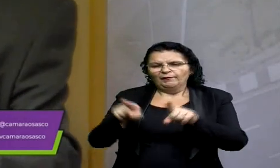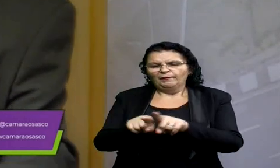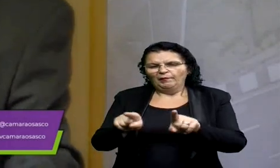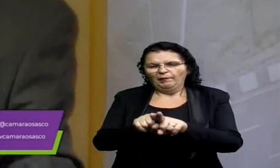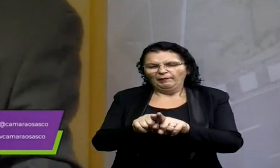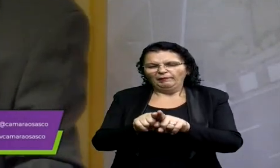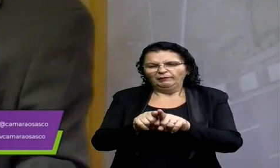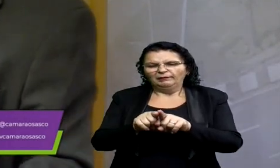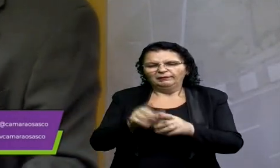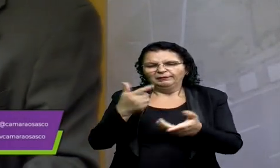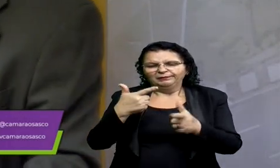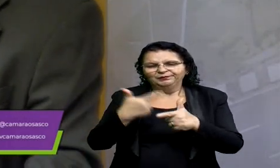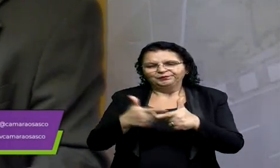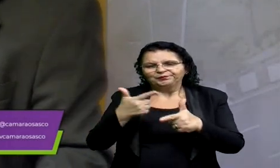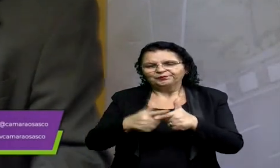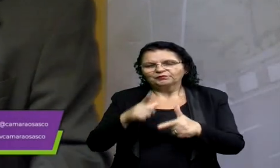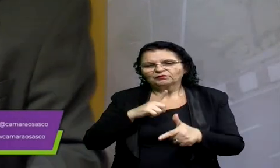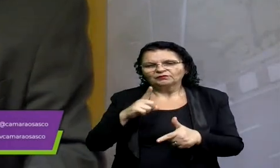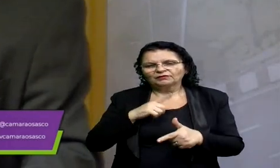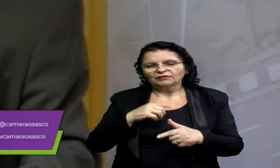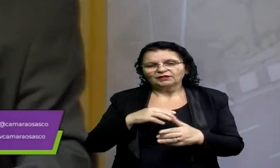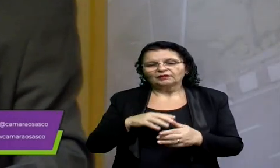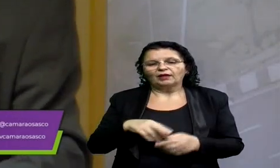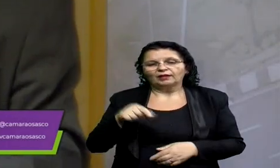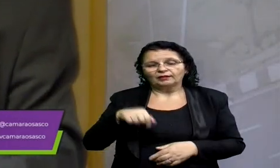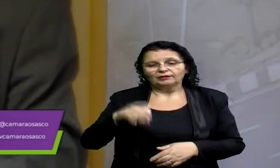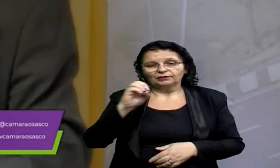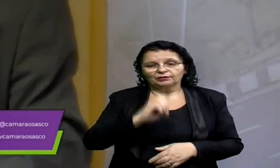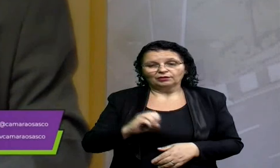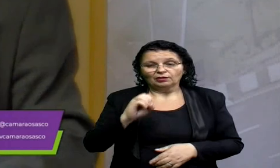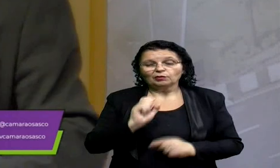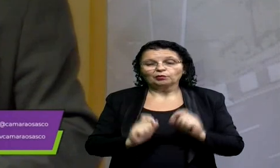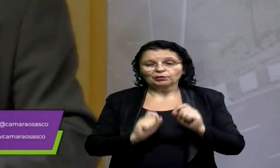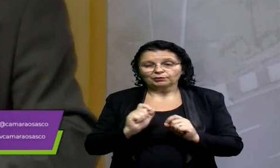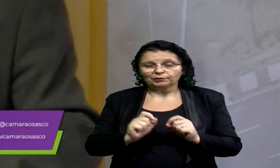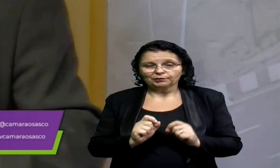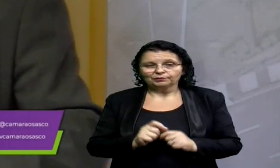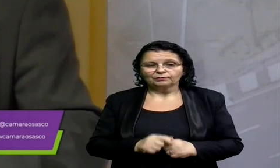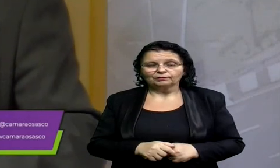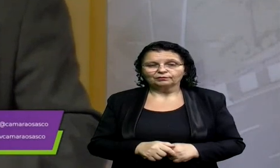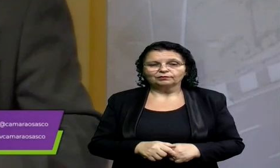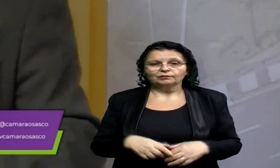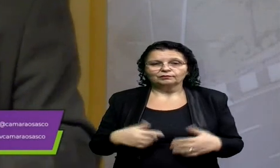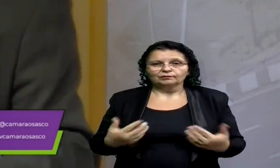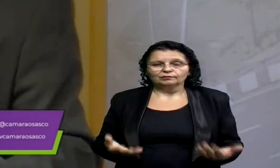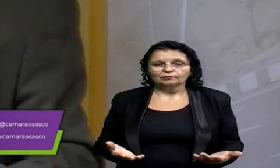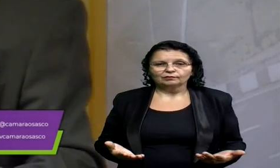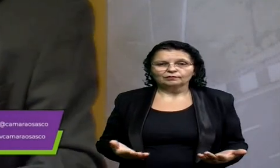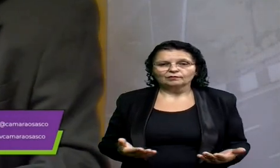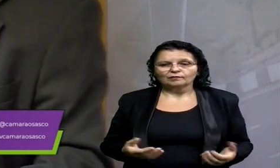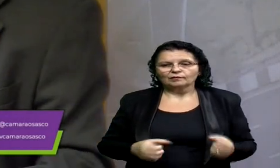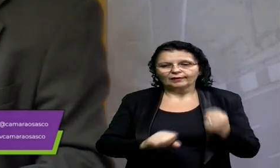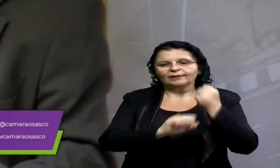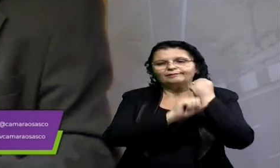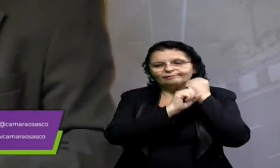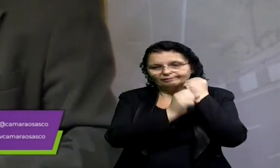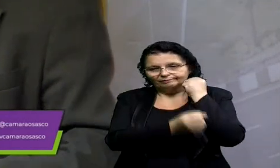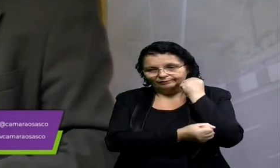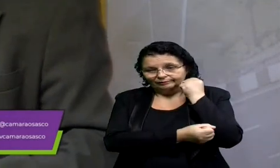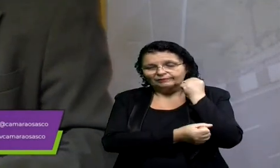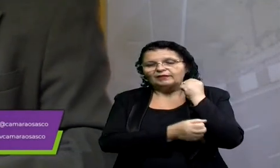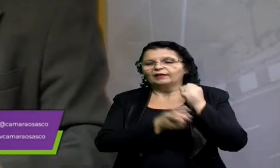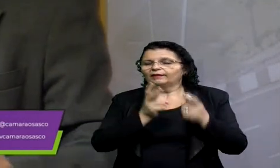aquela aquele problema sério que nós temos hoje na cidade né Presidente tá E então assim o a Sabesp